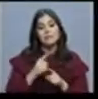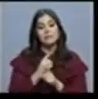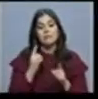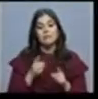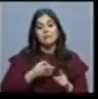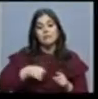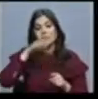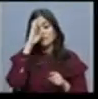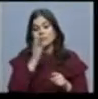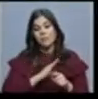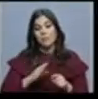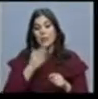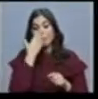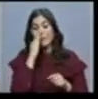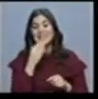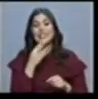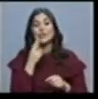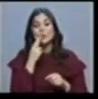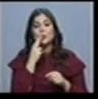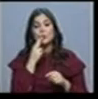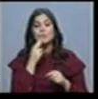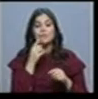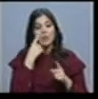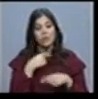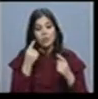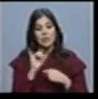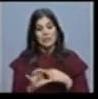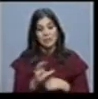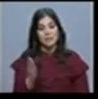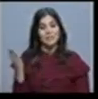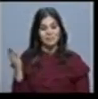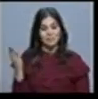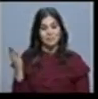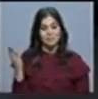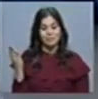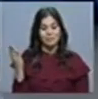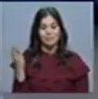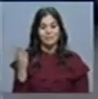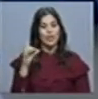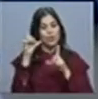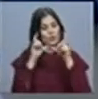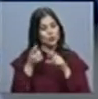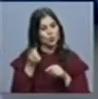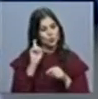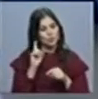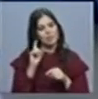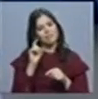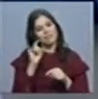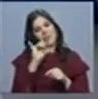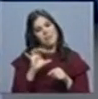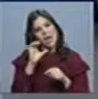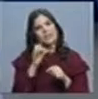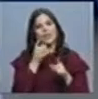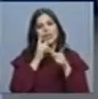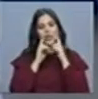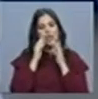sabíamos que ele era um charuto, autenticamente, como mostra esta representação artística, não é uma fotografia, é uma representação artística, e, portanto,